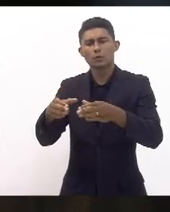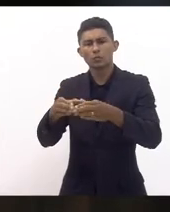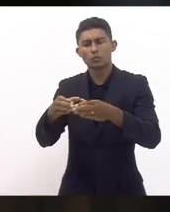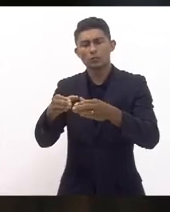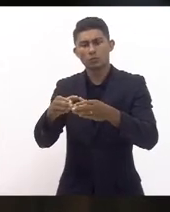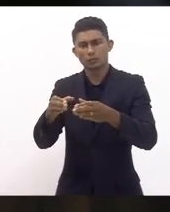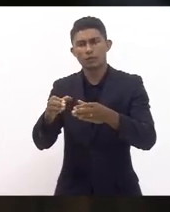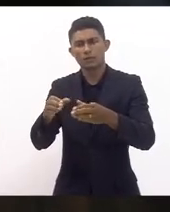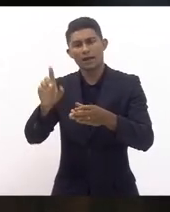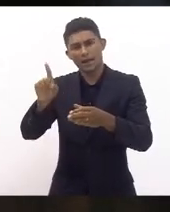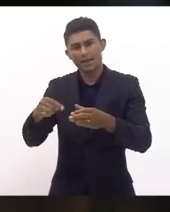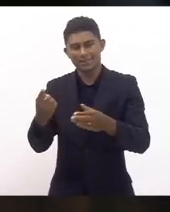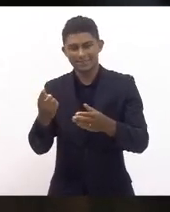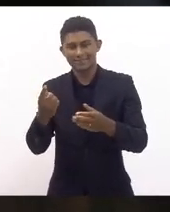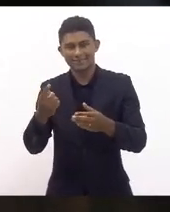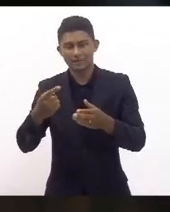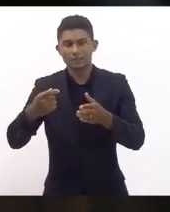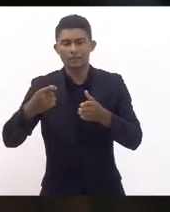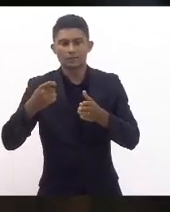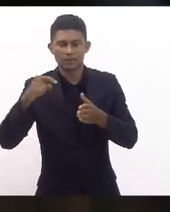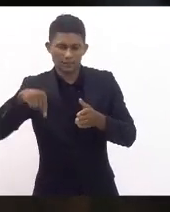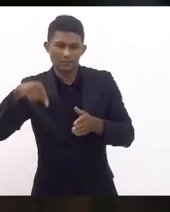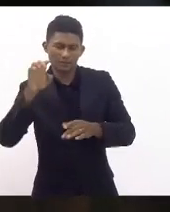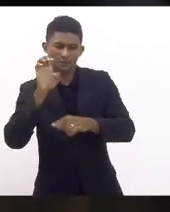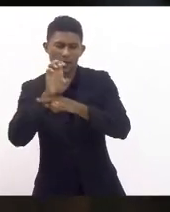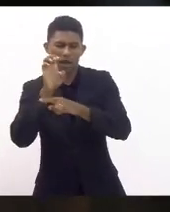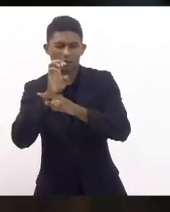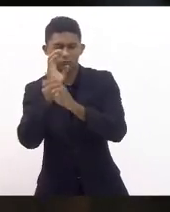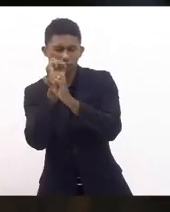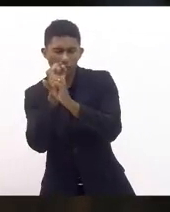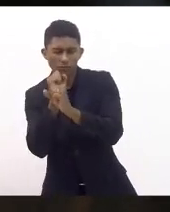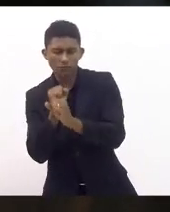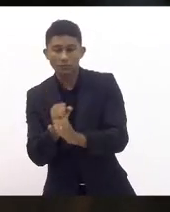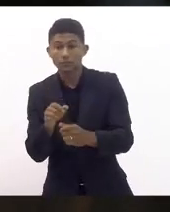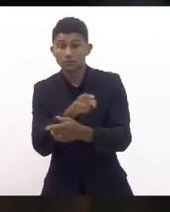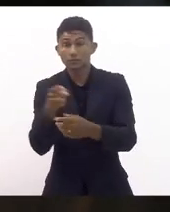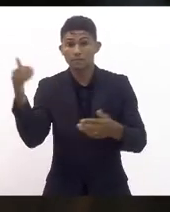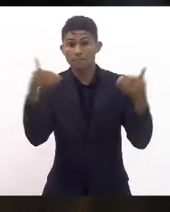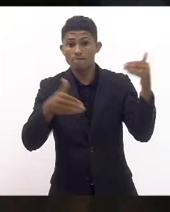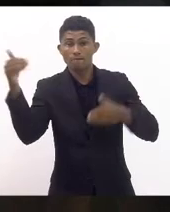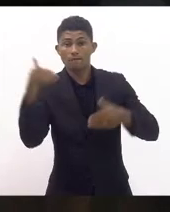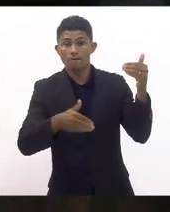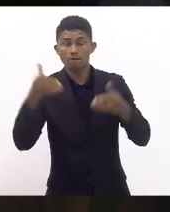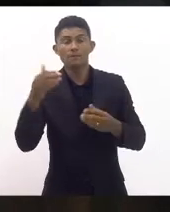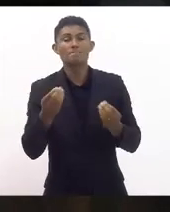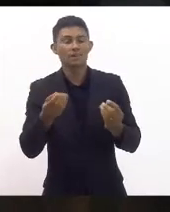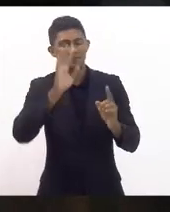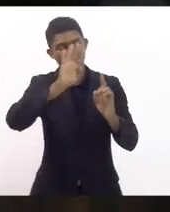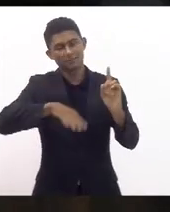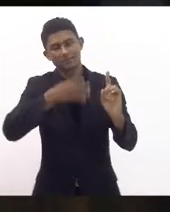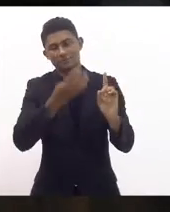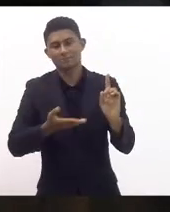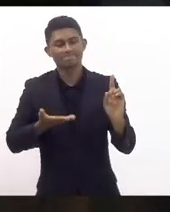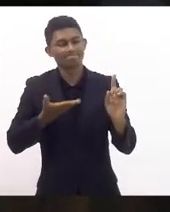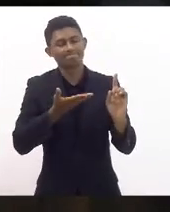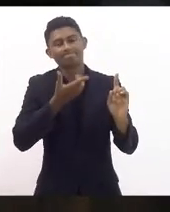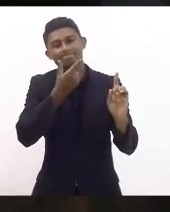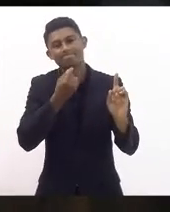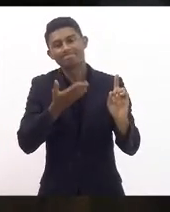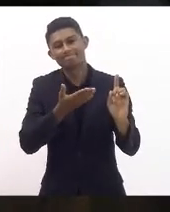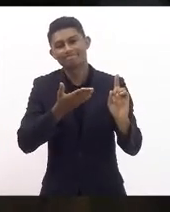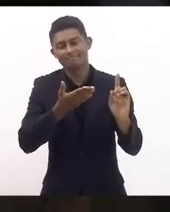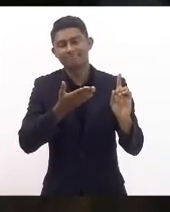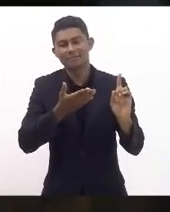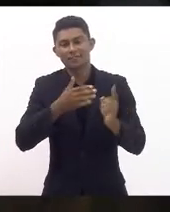Fazenda Receita Estadual, que vieram hoje prestigiar esse grande homem, que é o nosso grande secretário,